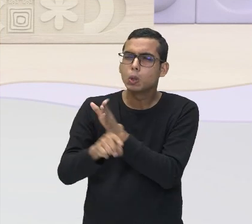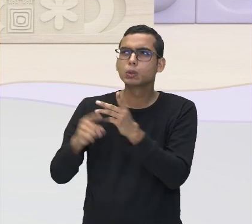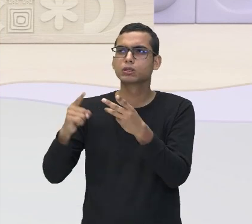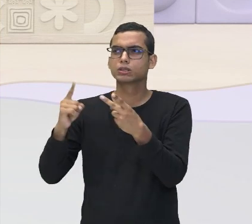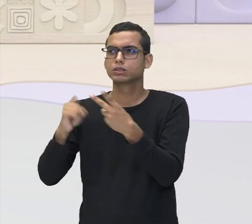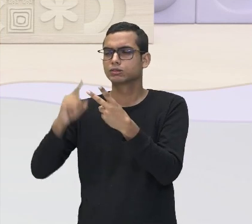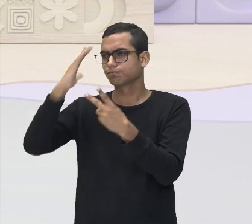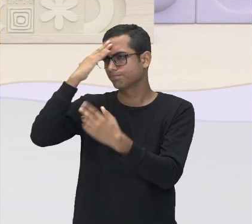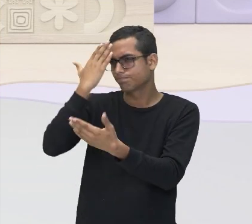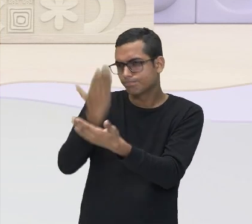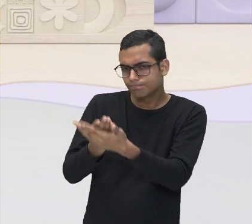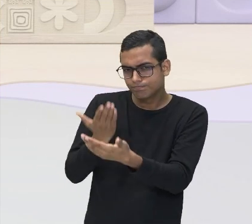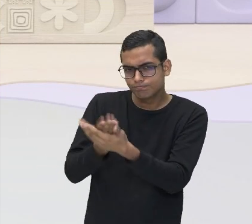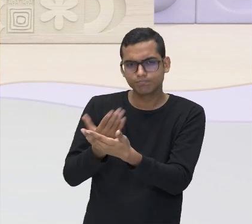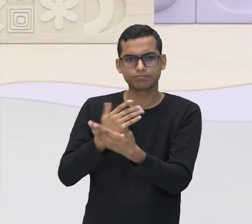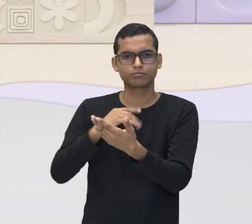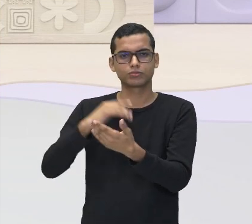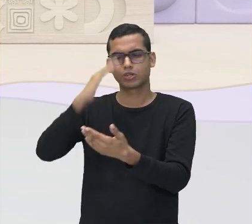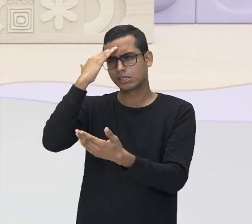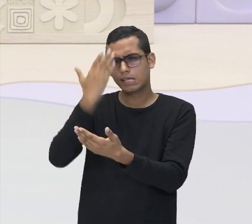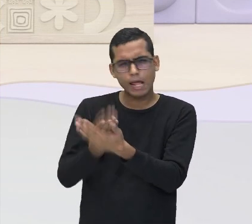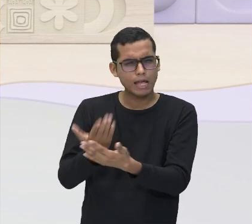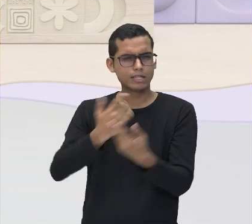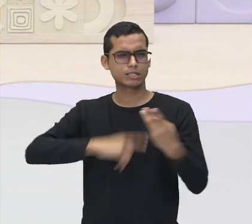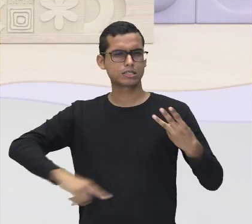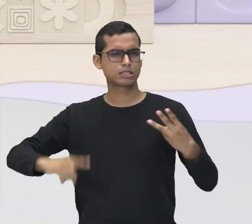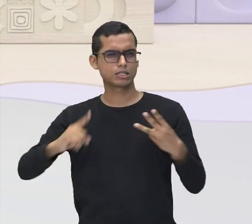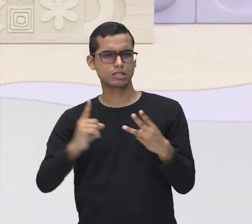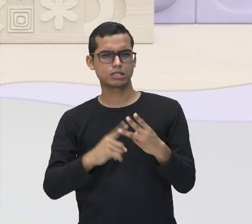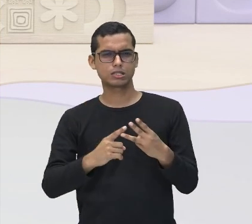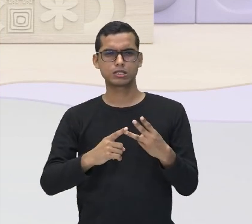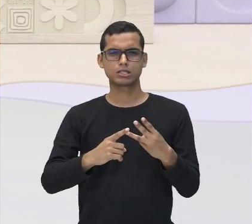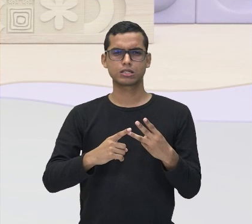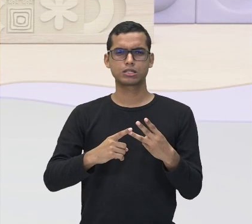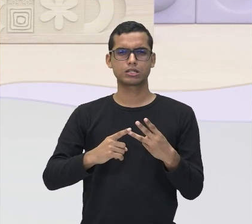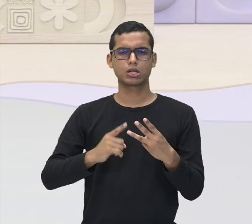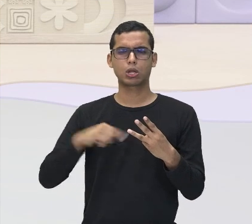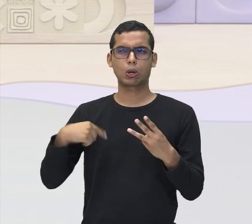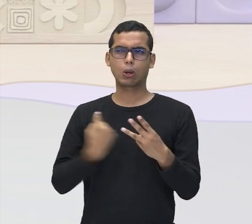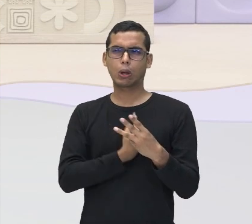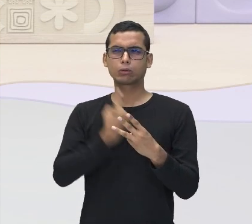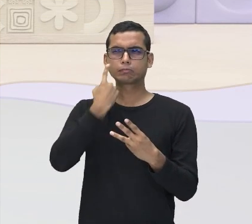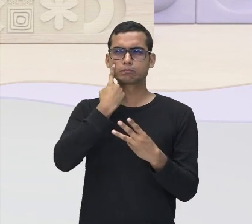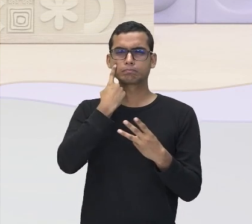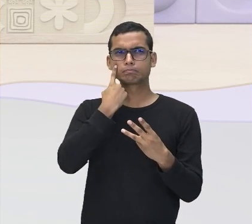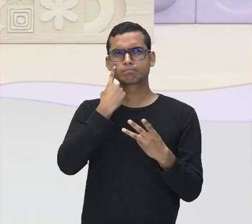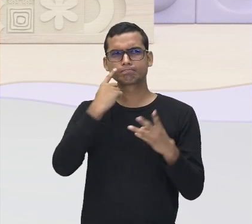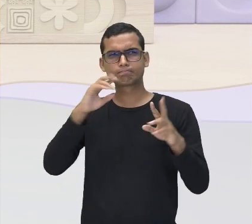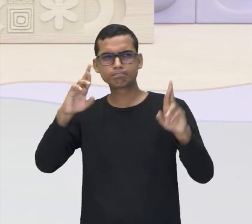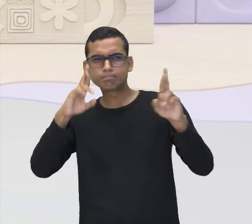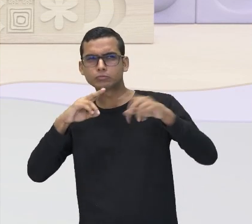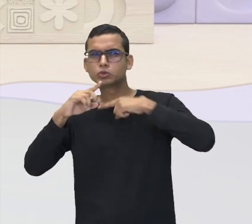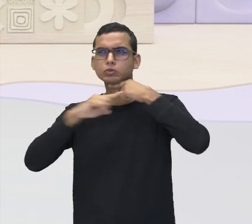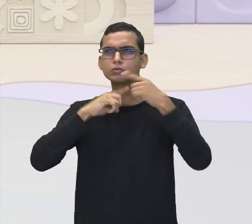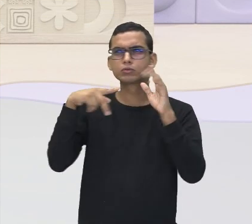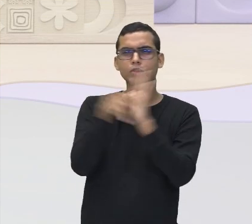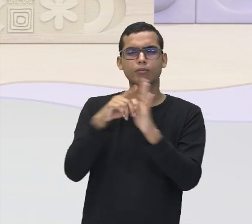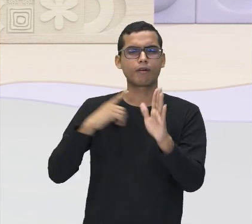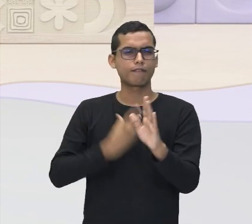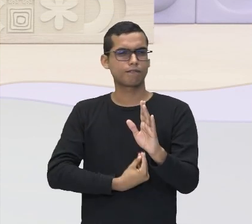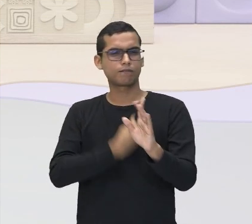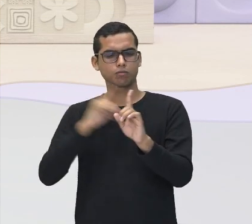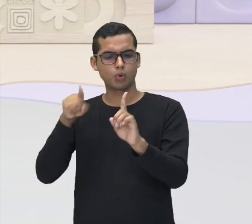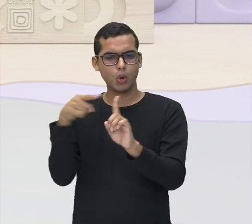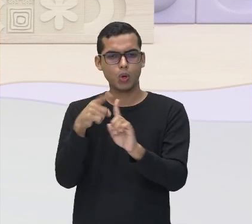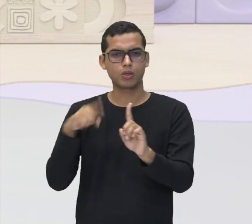nos acompanhar em toda a nossa aposta de vida em relação à nossa carreira,